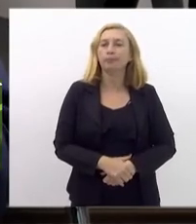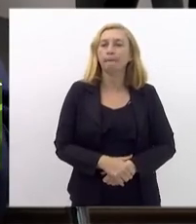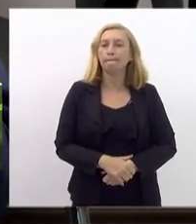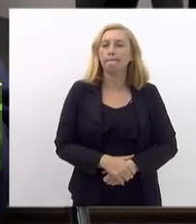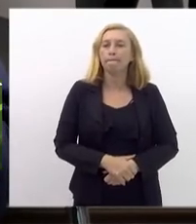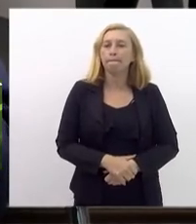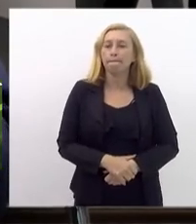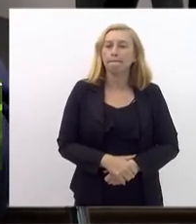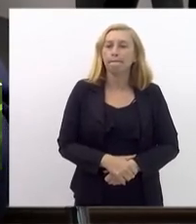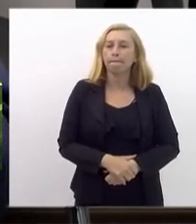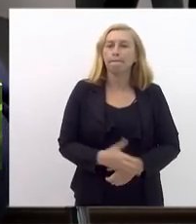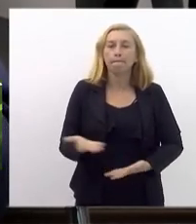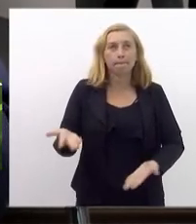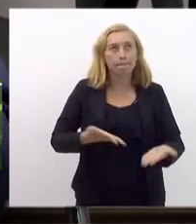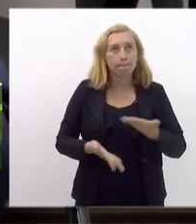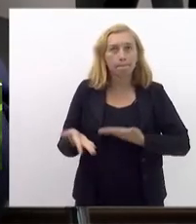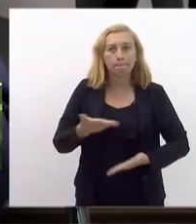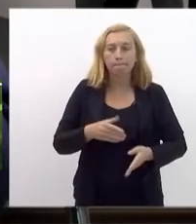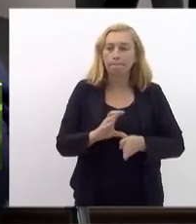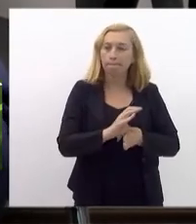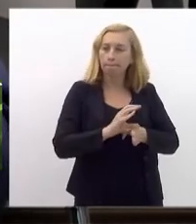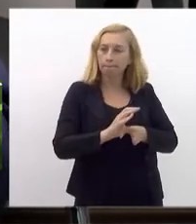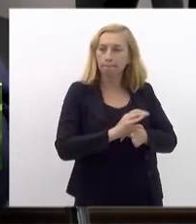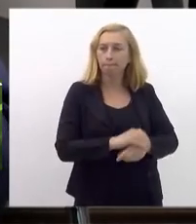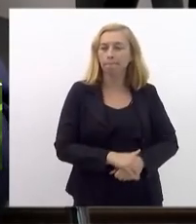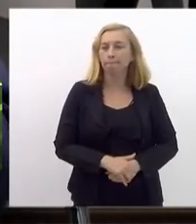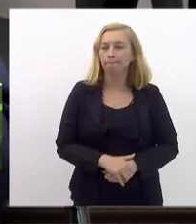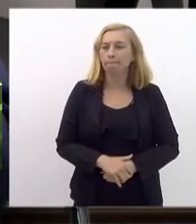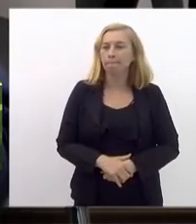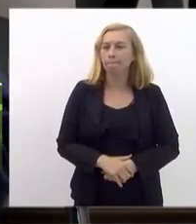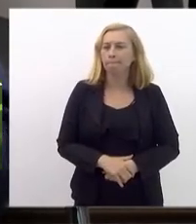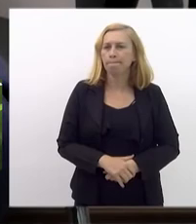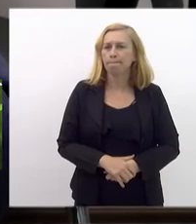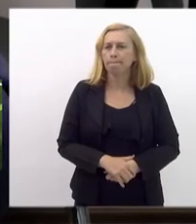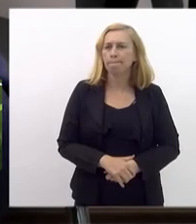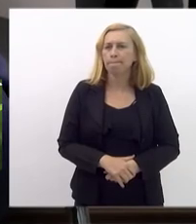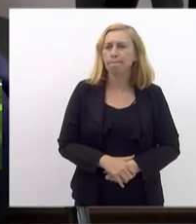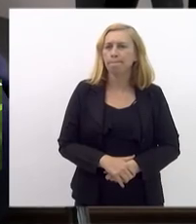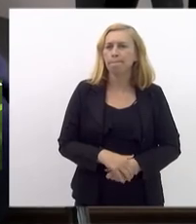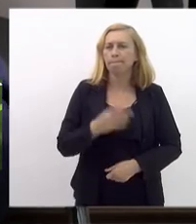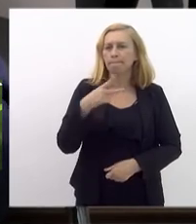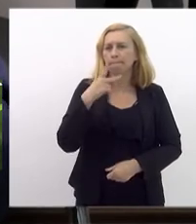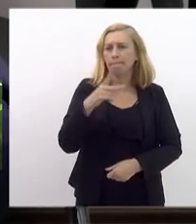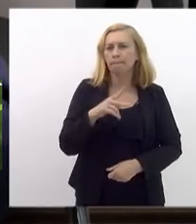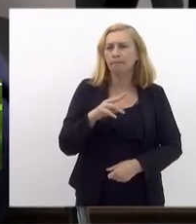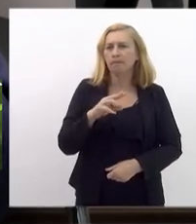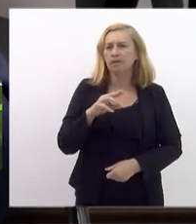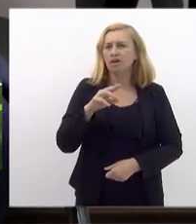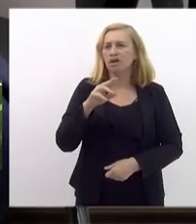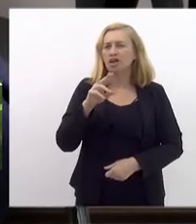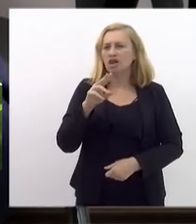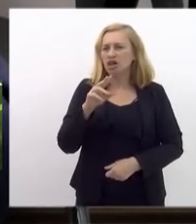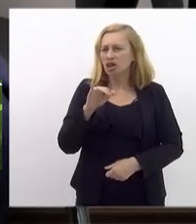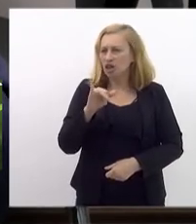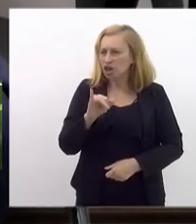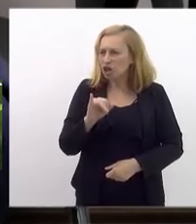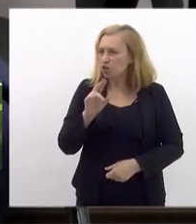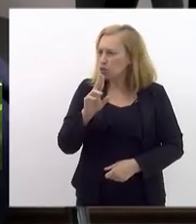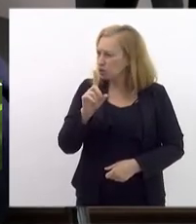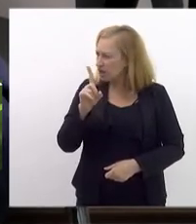Quanto à participação do Conselho, eu pego a fala do Ildeu, quando fala